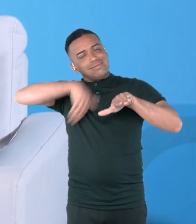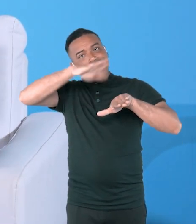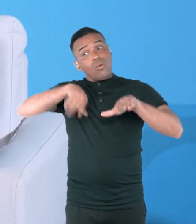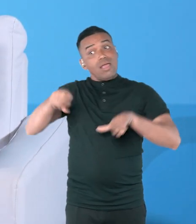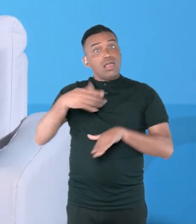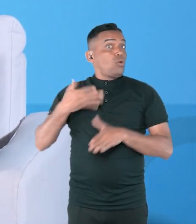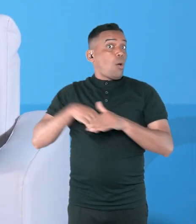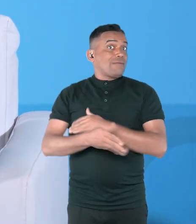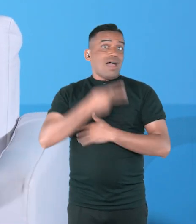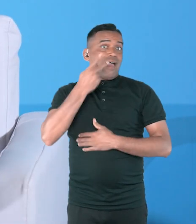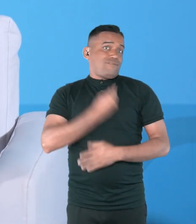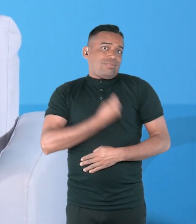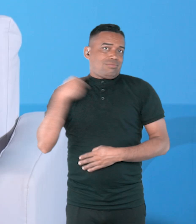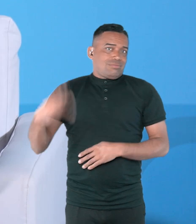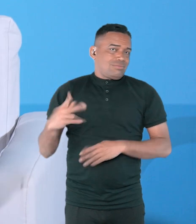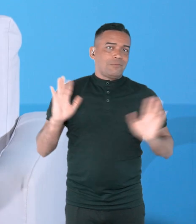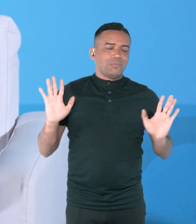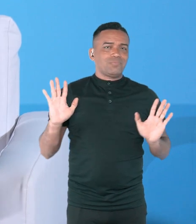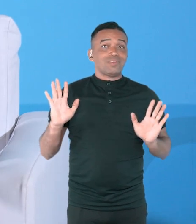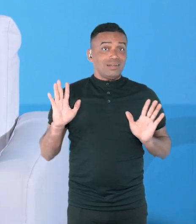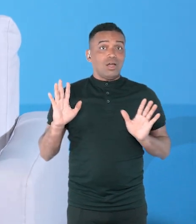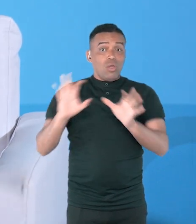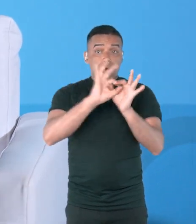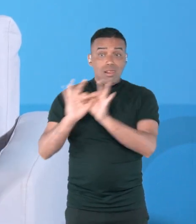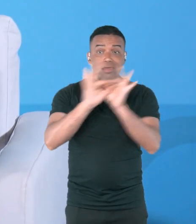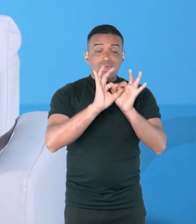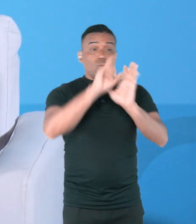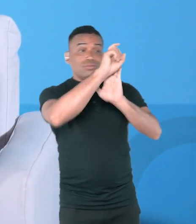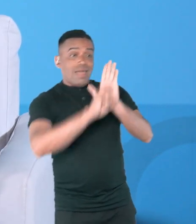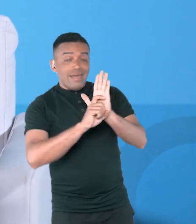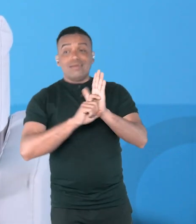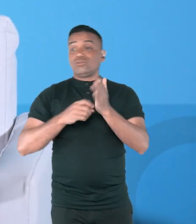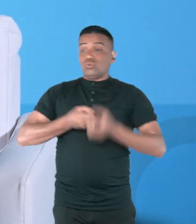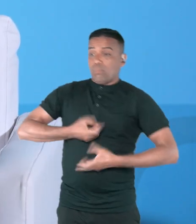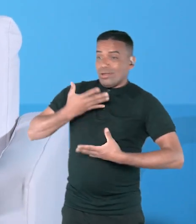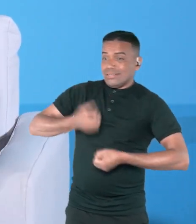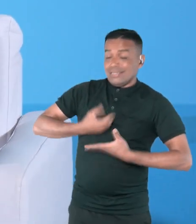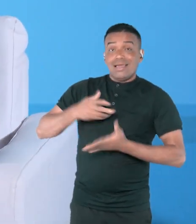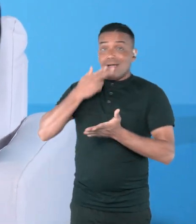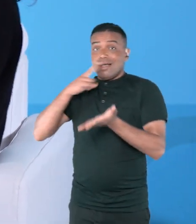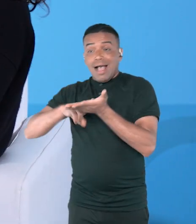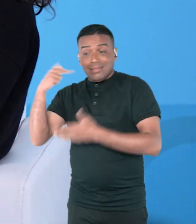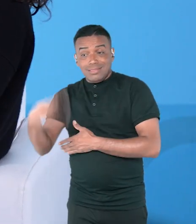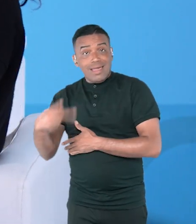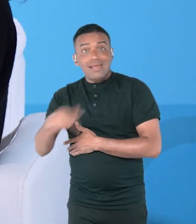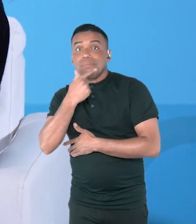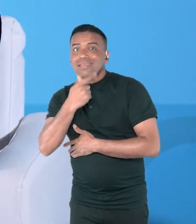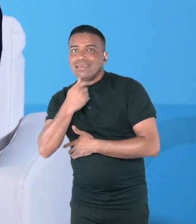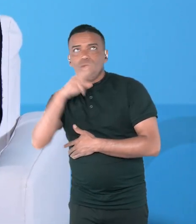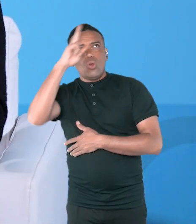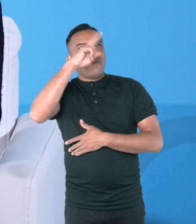coisas muito cotidianas. Aí, o que eu digo, nessa trança de poesia com a carta do Wagner, comigo